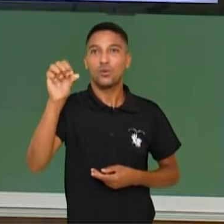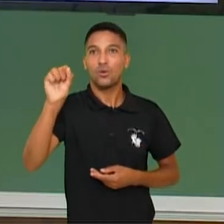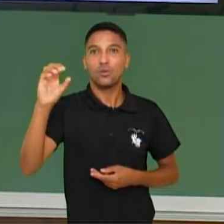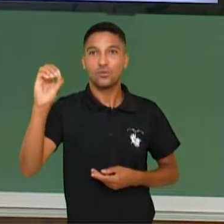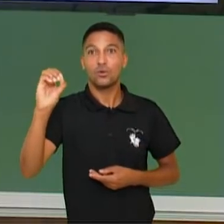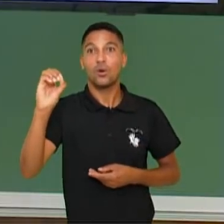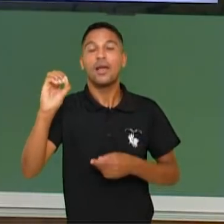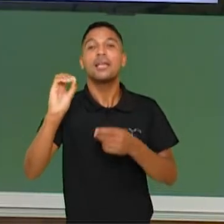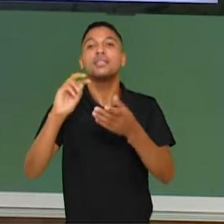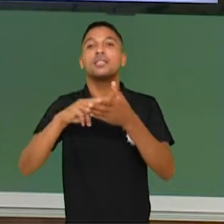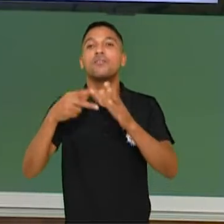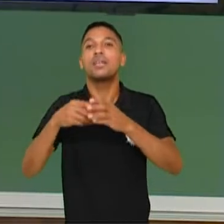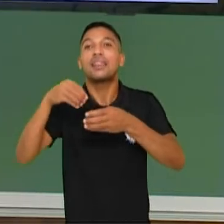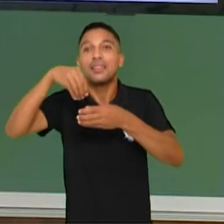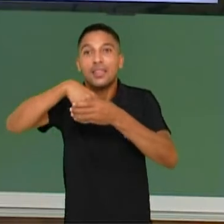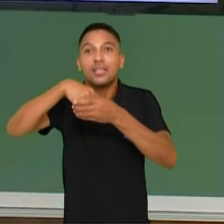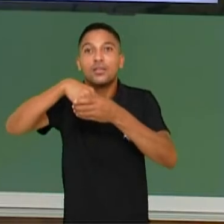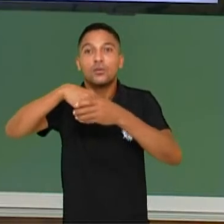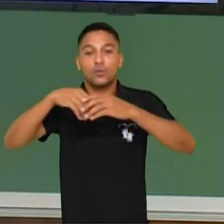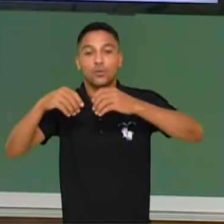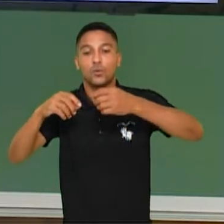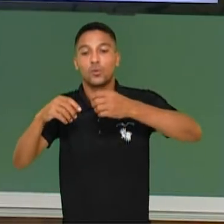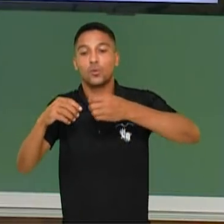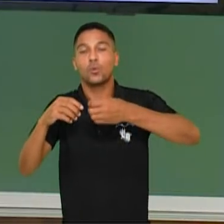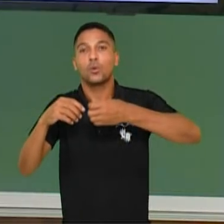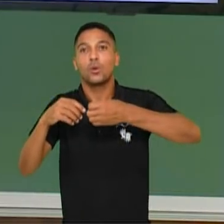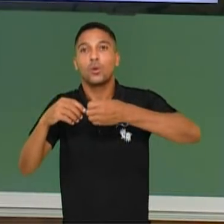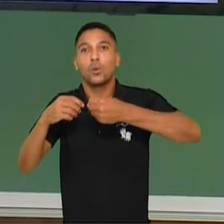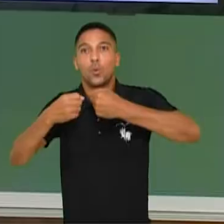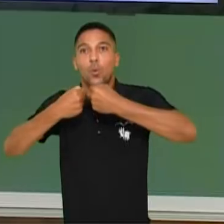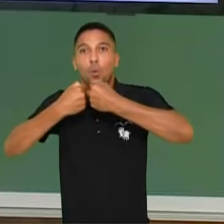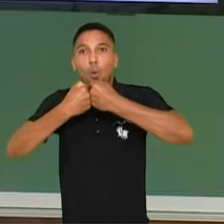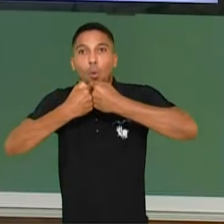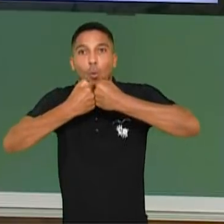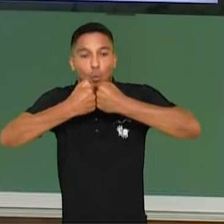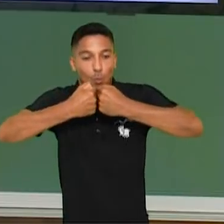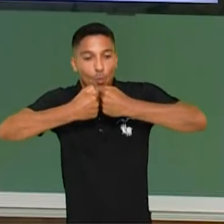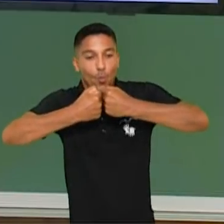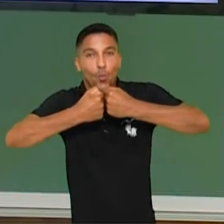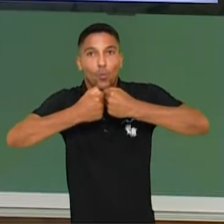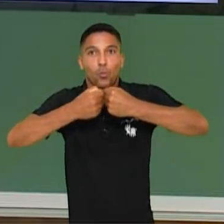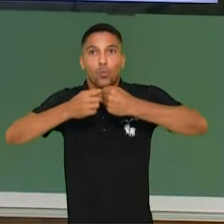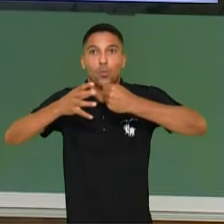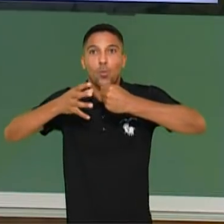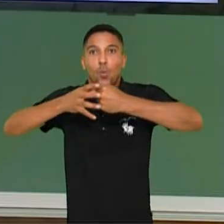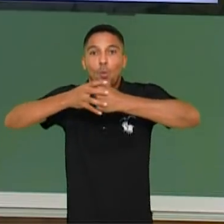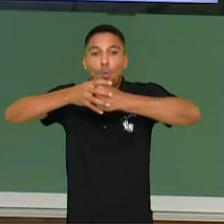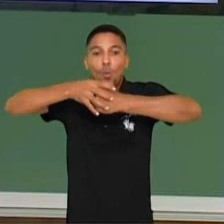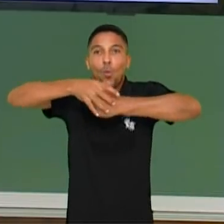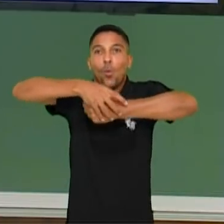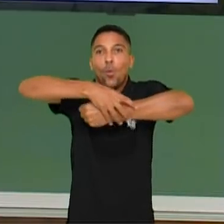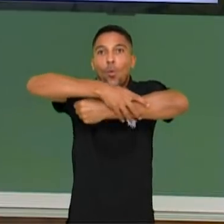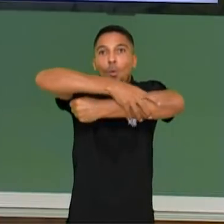Dentro. Então, o endósteo é uma membrana, né, que reveste